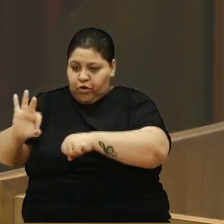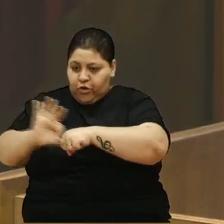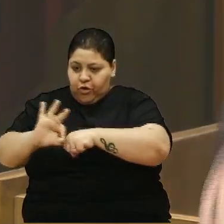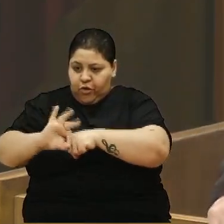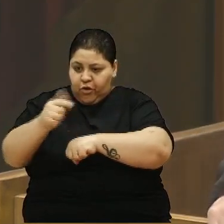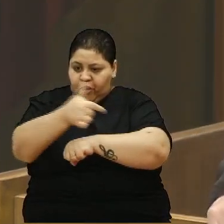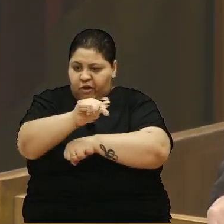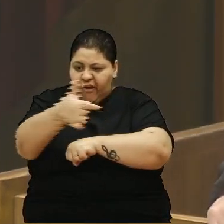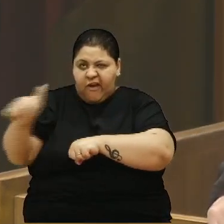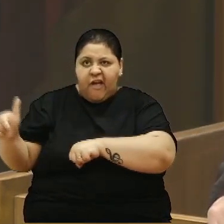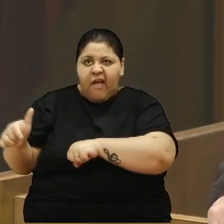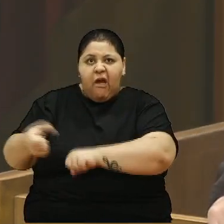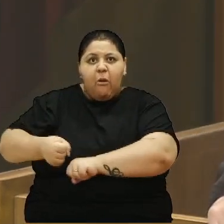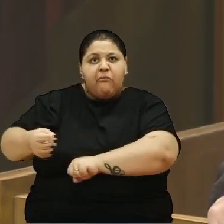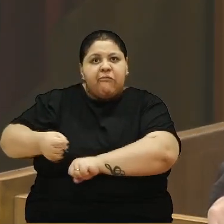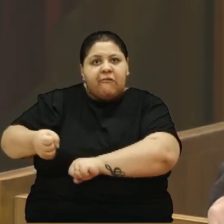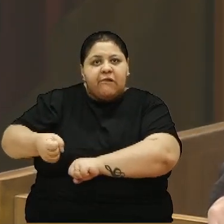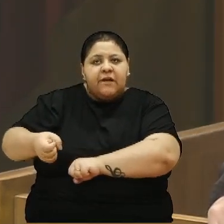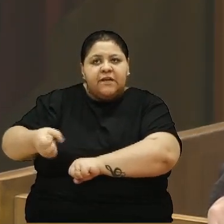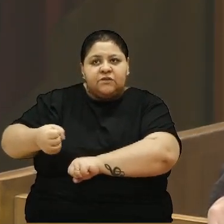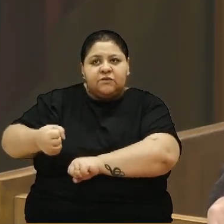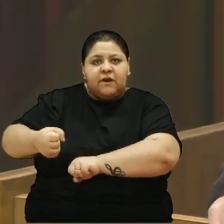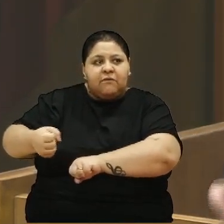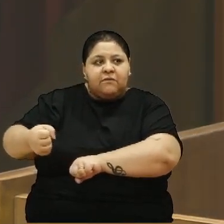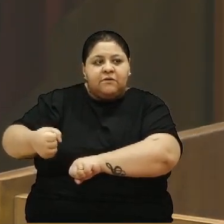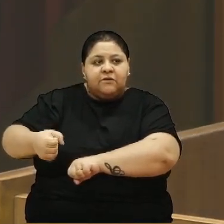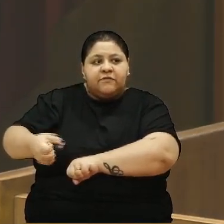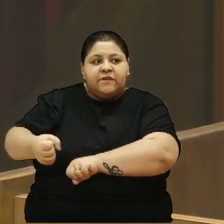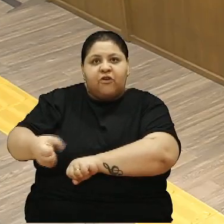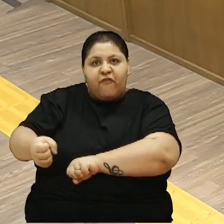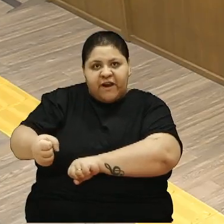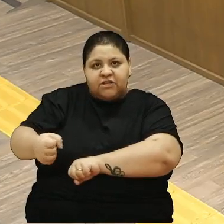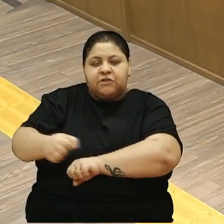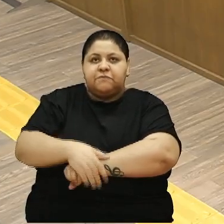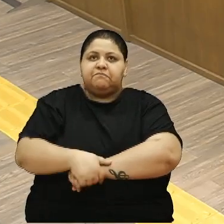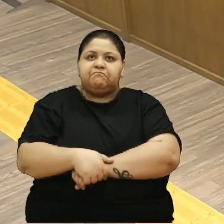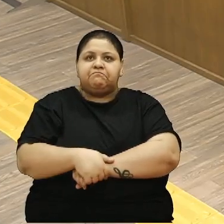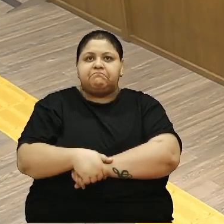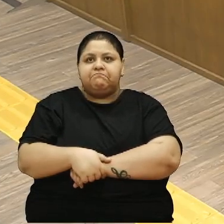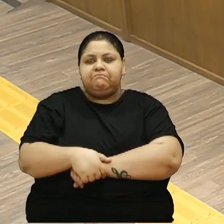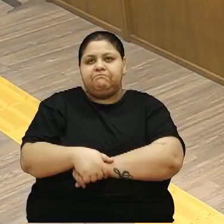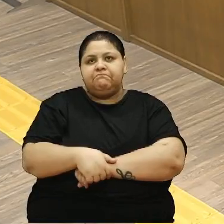um baita de um cagado, tchê. É isso, presidente. Obrigado, vereador Cláudio.